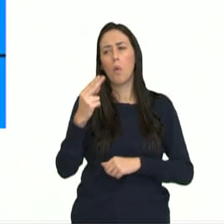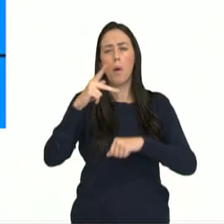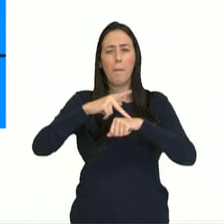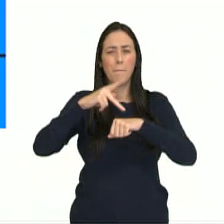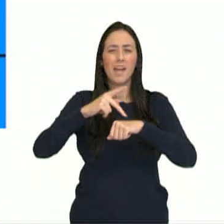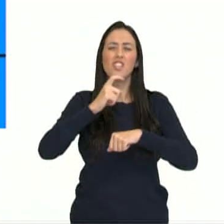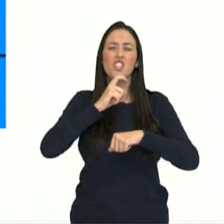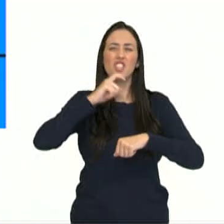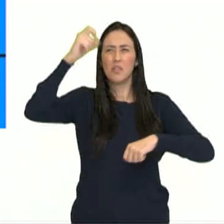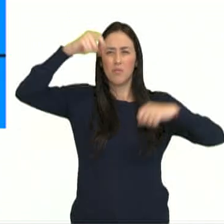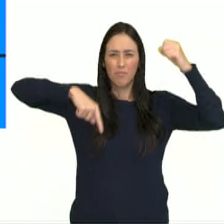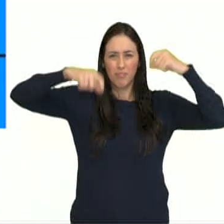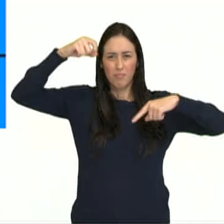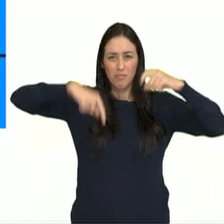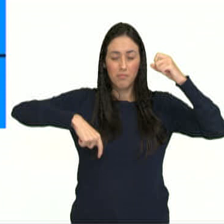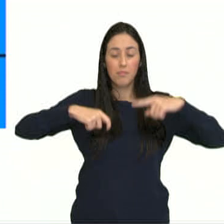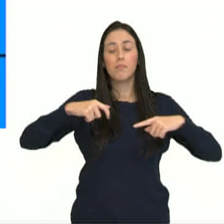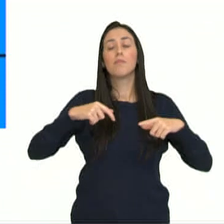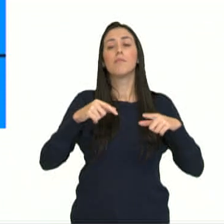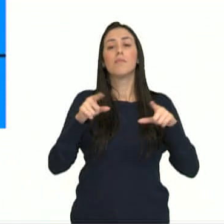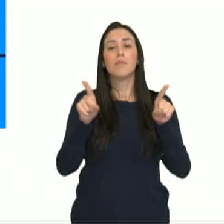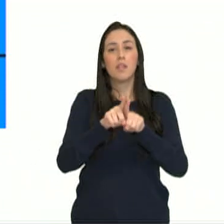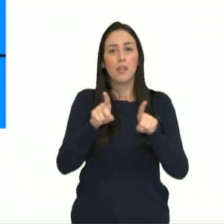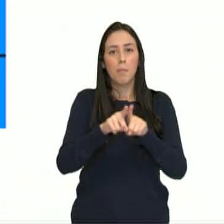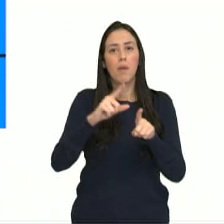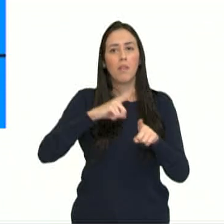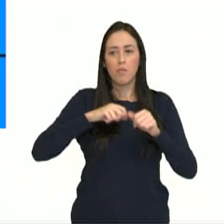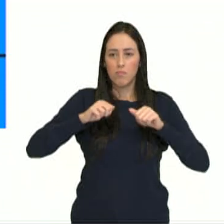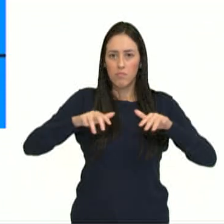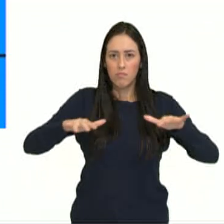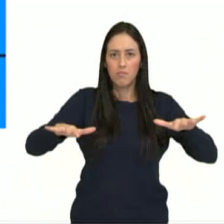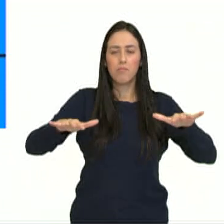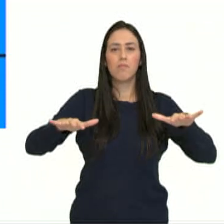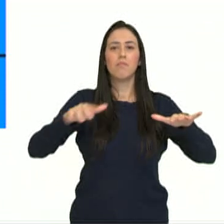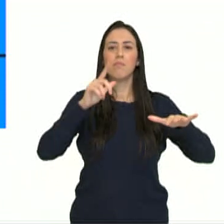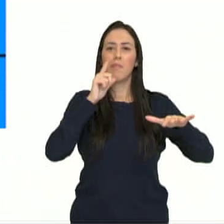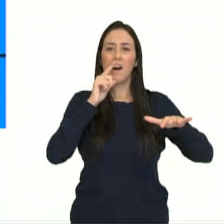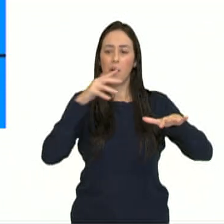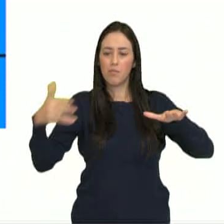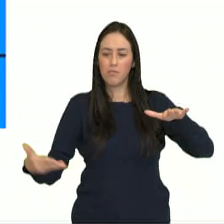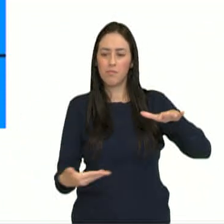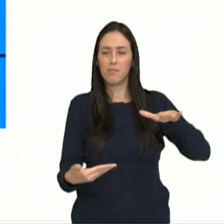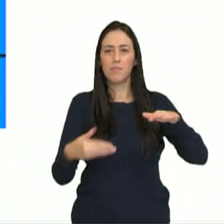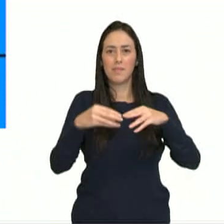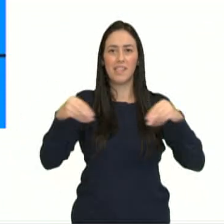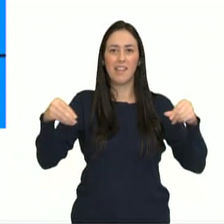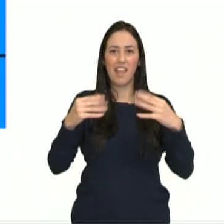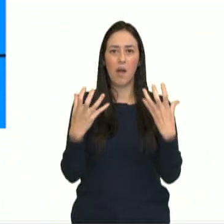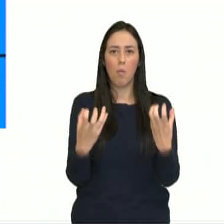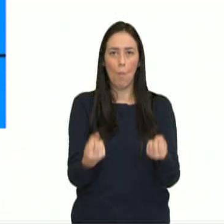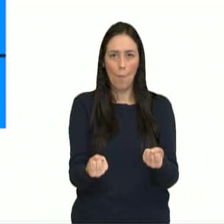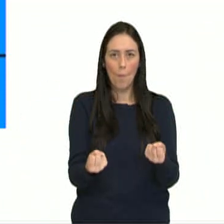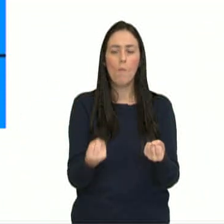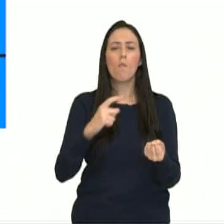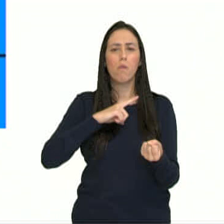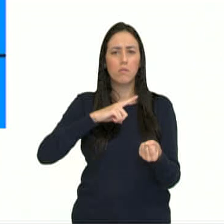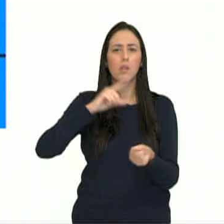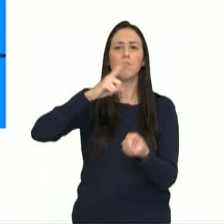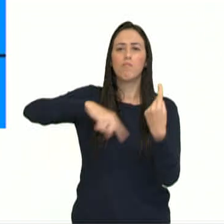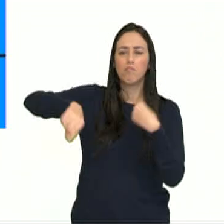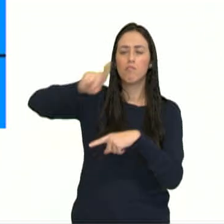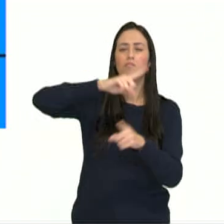forma de neve, e aí nós temos o escoamento superficial e a água que acaba infiltrando, e esse ciclo sendo constante